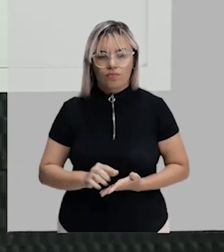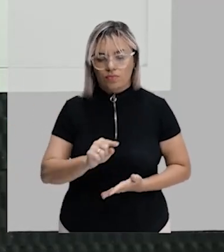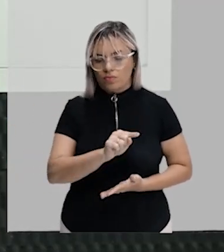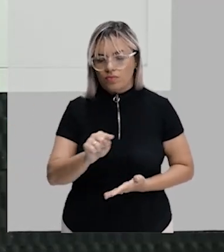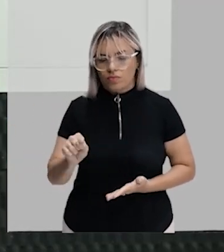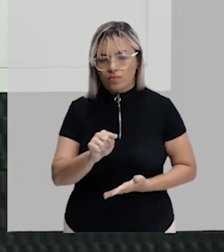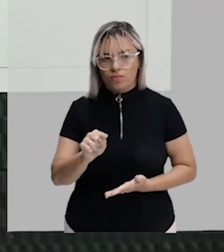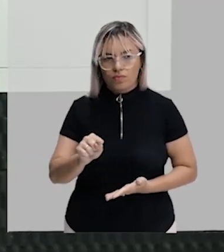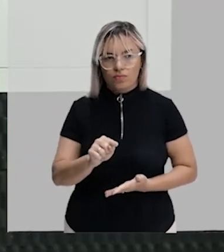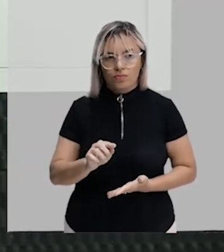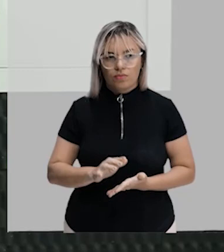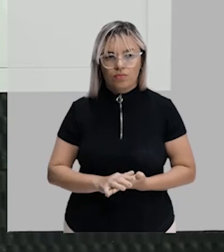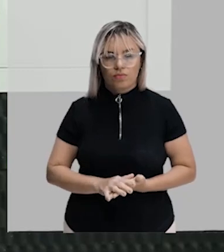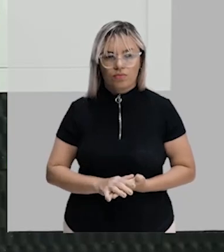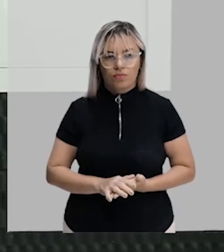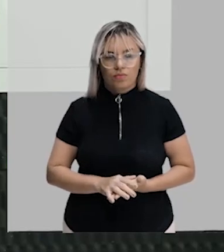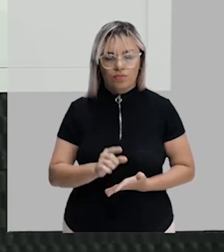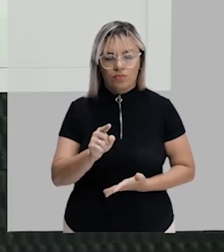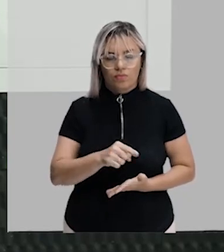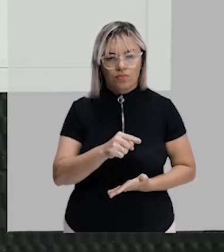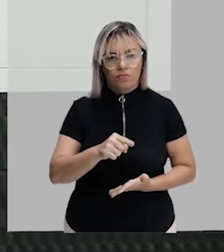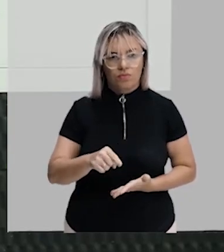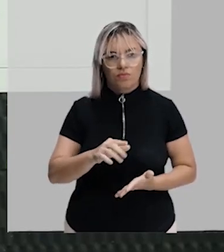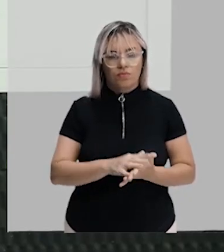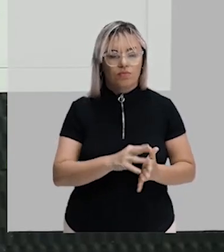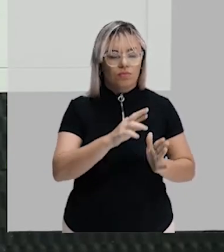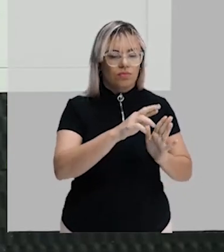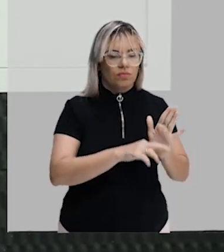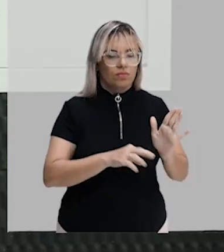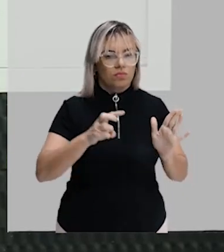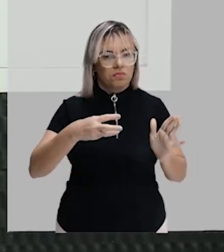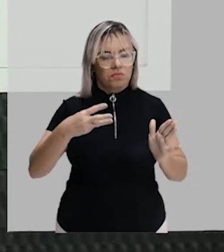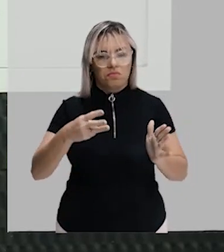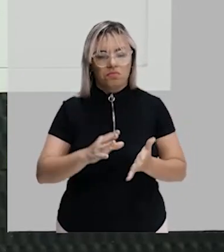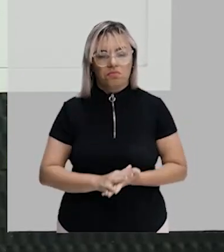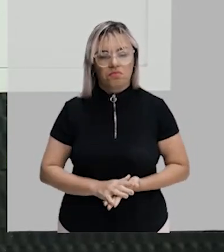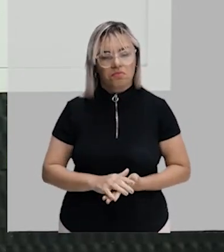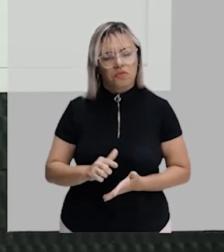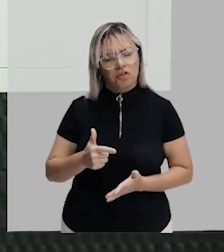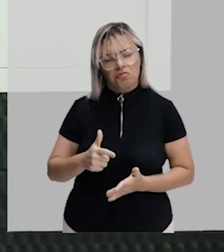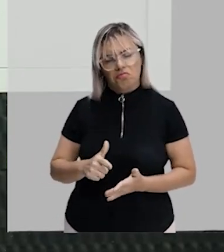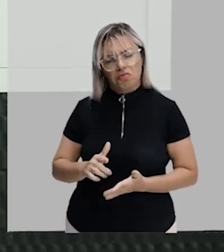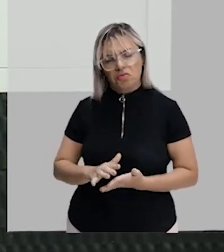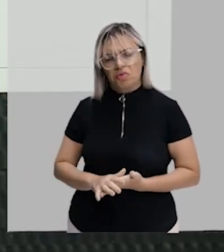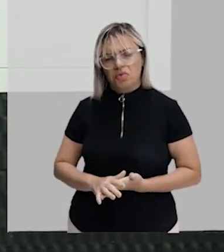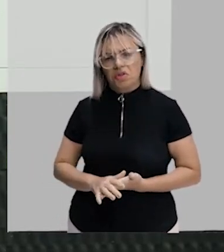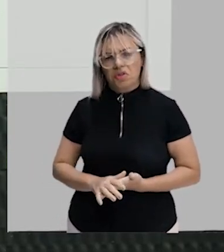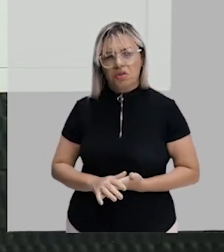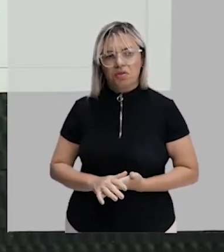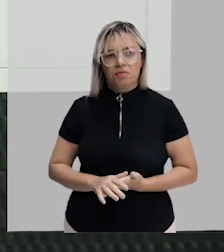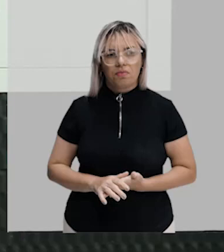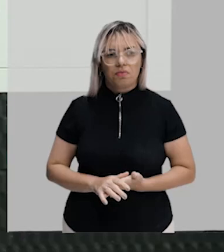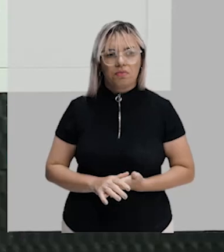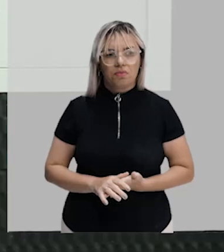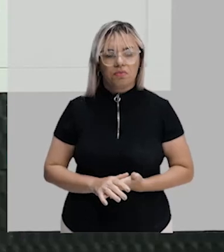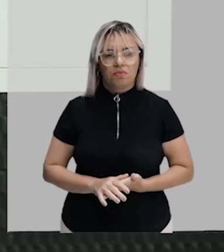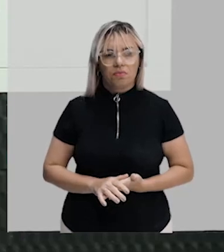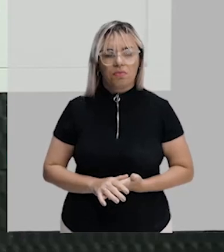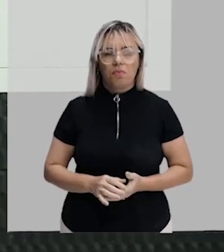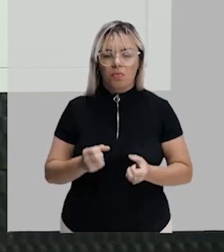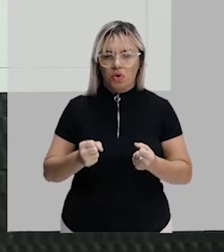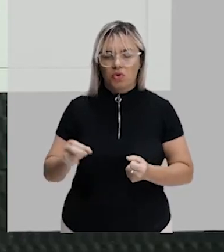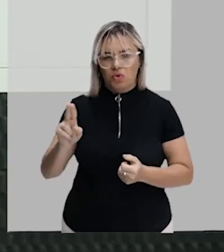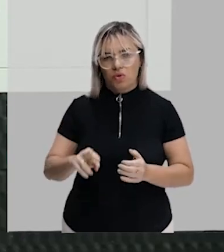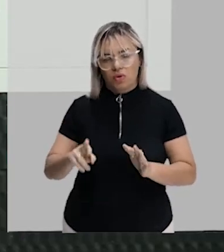Então, você pode resolver aqui por regra de 3. Não tem problema. Tá? Você vai conseguir descobrir. Mas vamos aqui usar